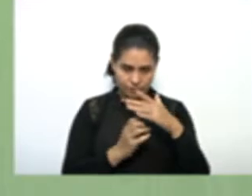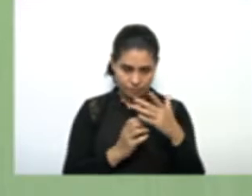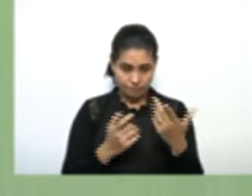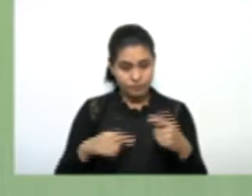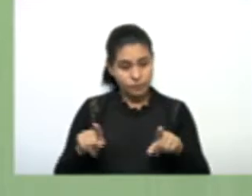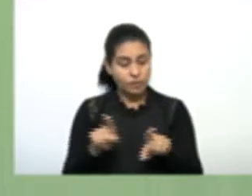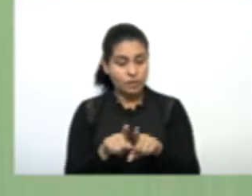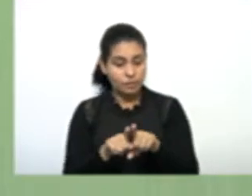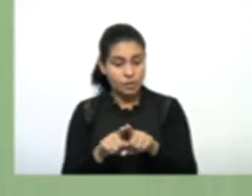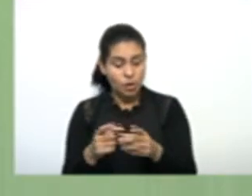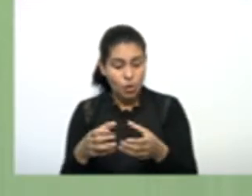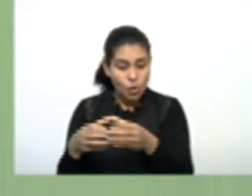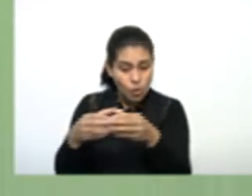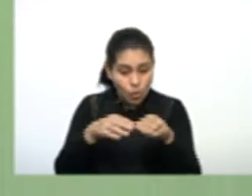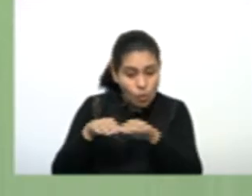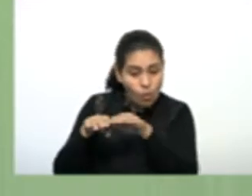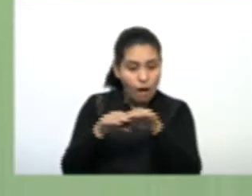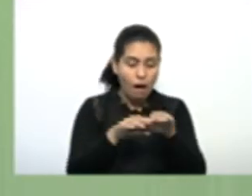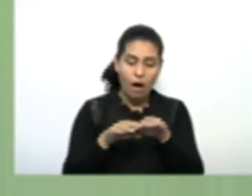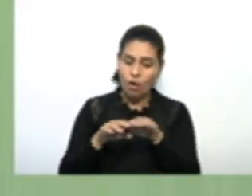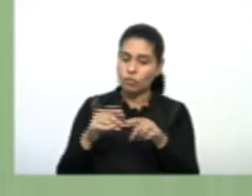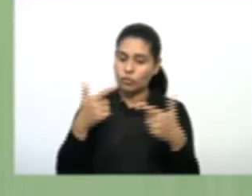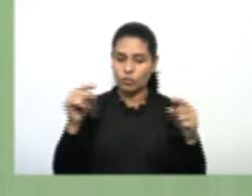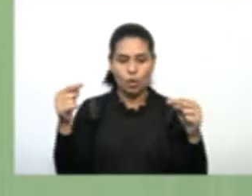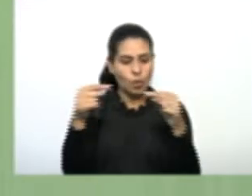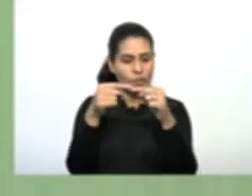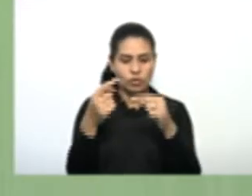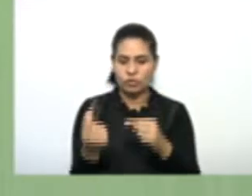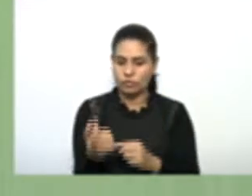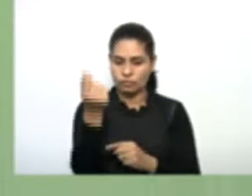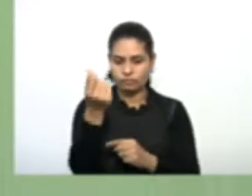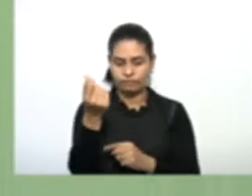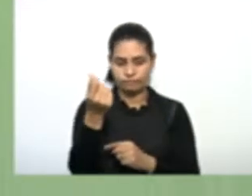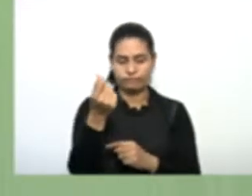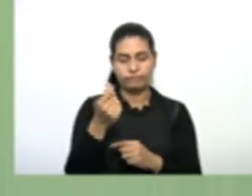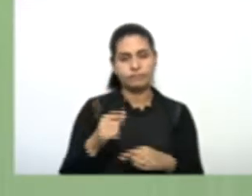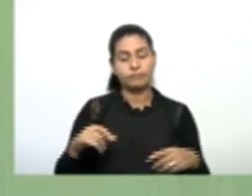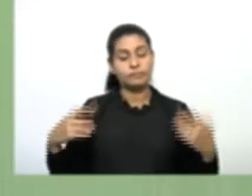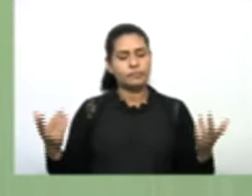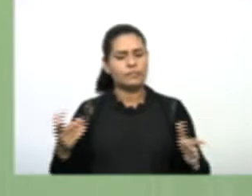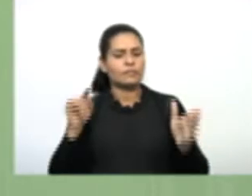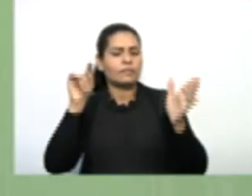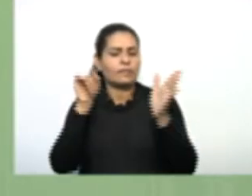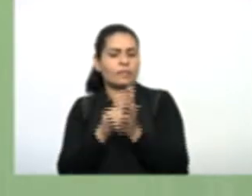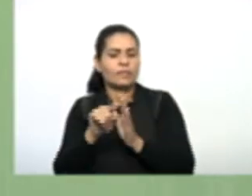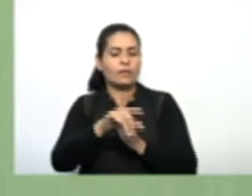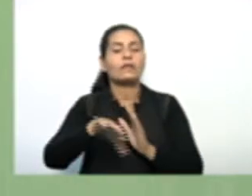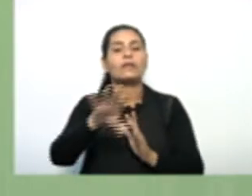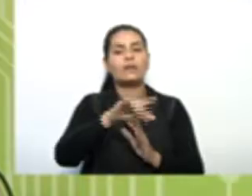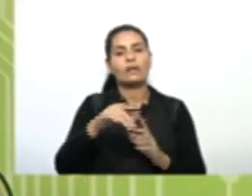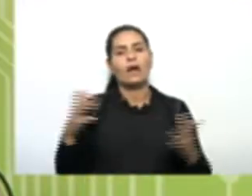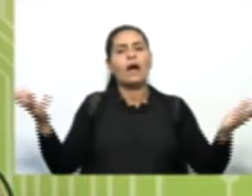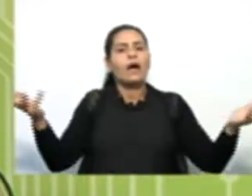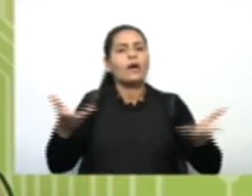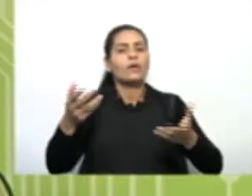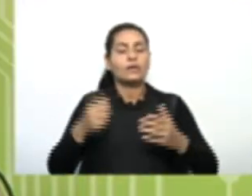de proveito comum, sem objetivo de lucro. Então eu tenho uma pergunta para fazer para